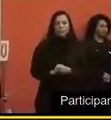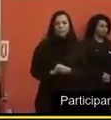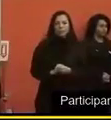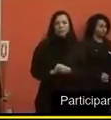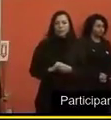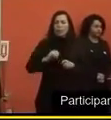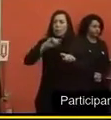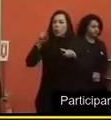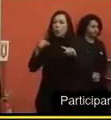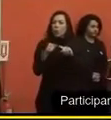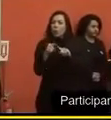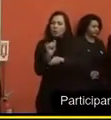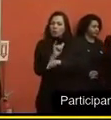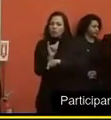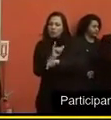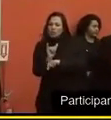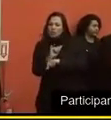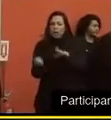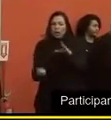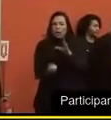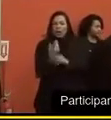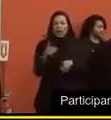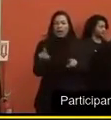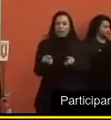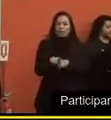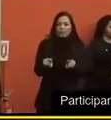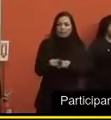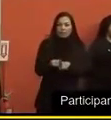promovendo e fiscalizando